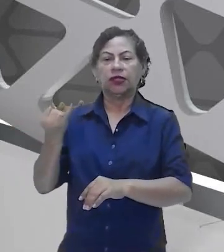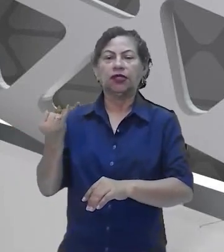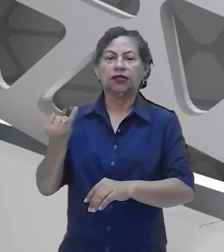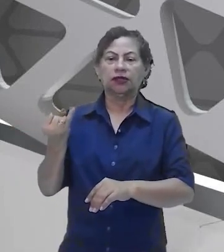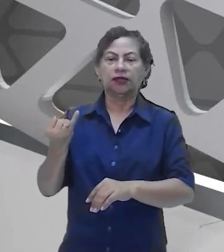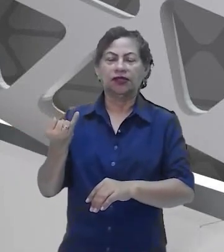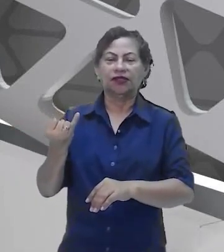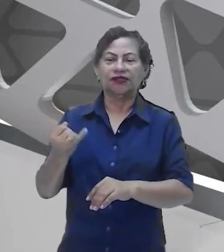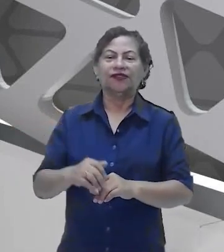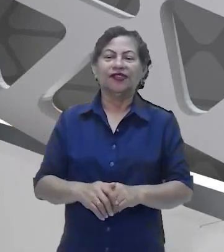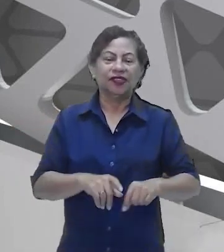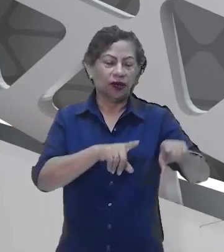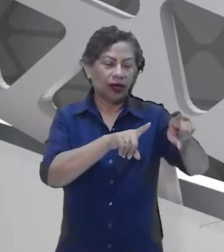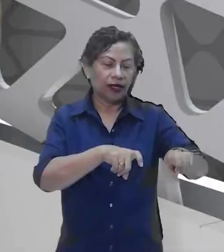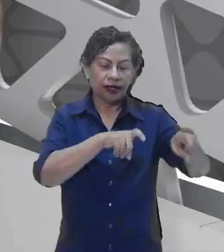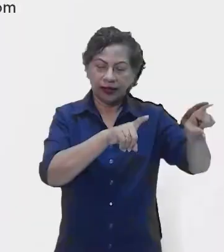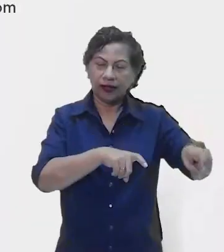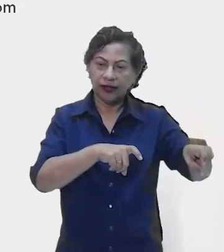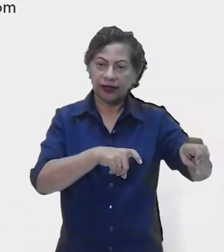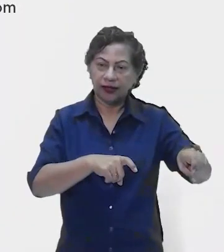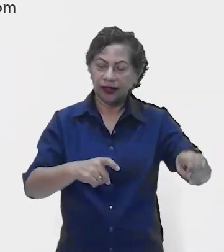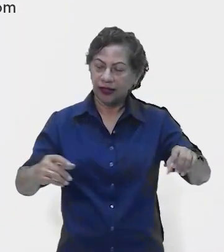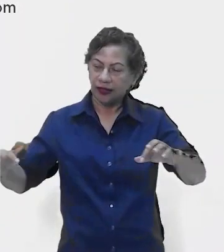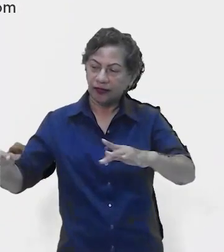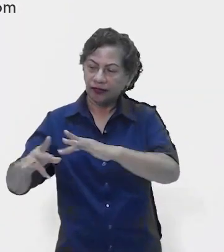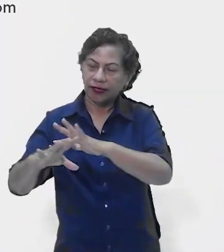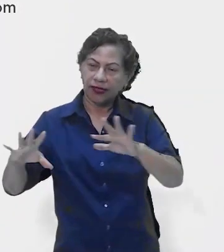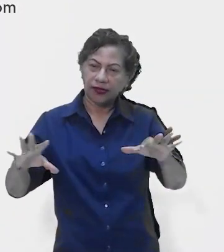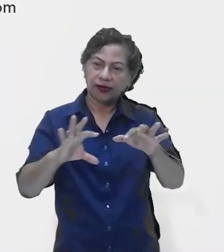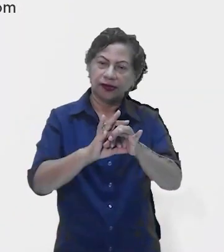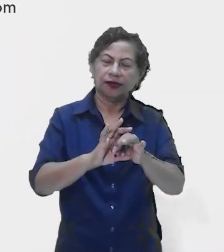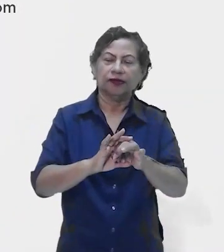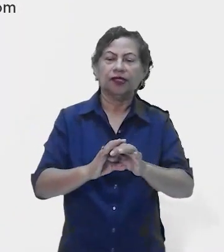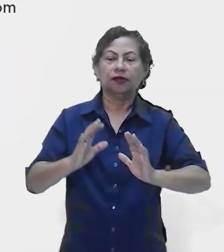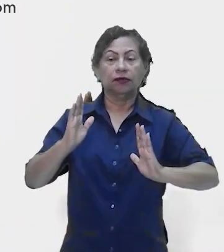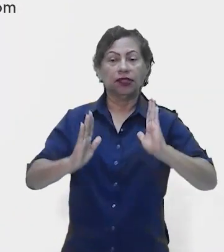de urbanização. Vamos lá? Olha só, esse período,